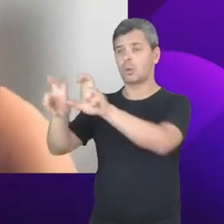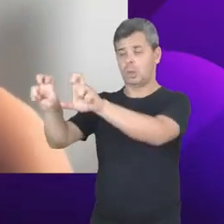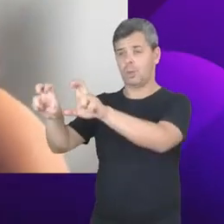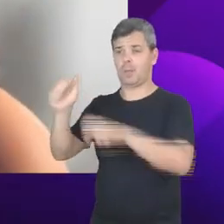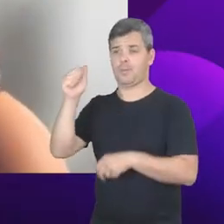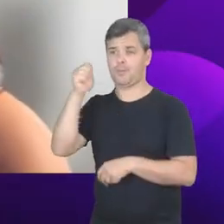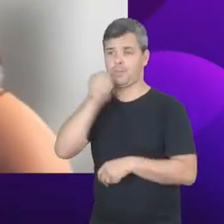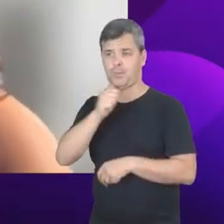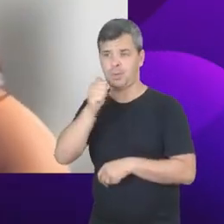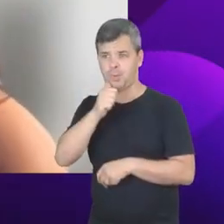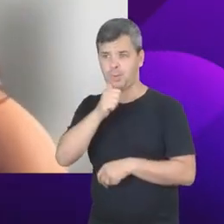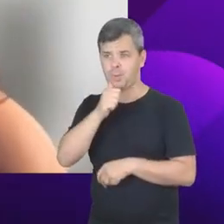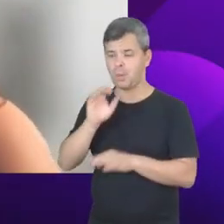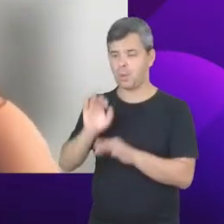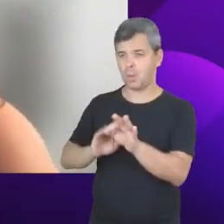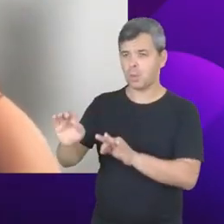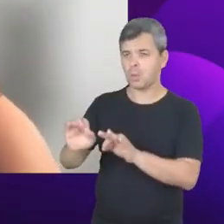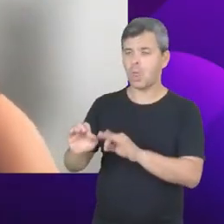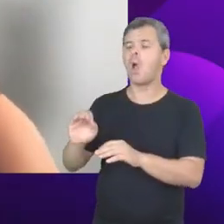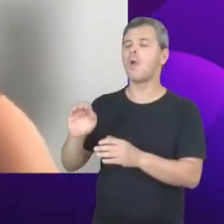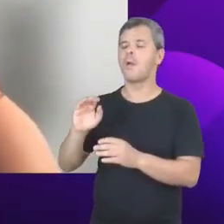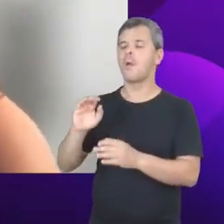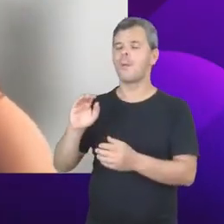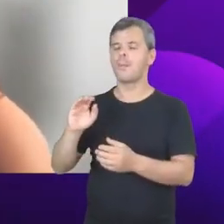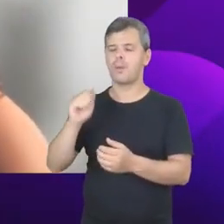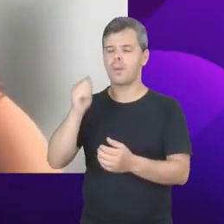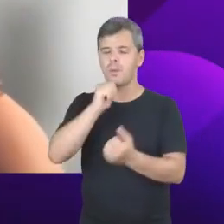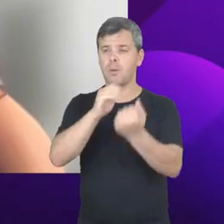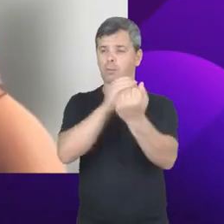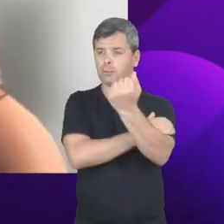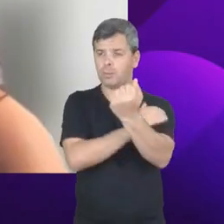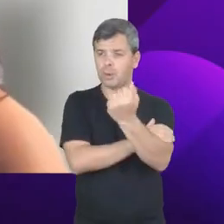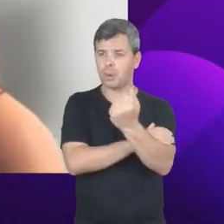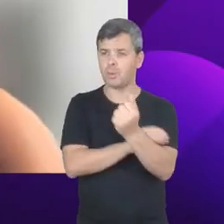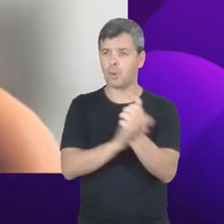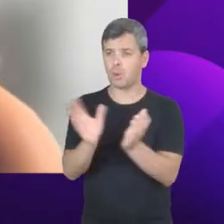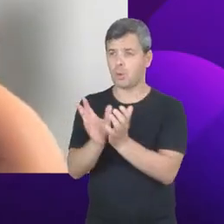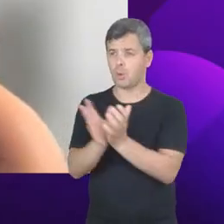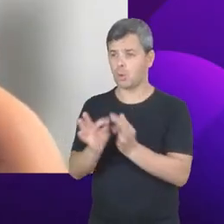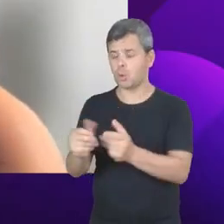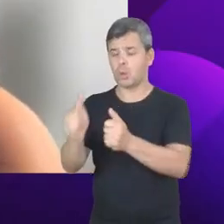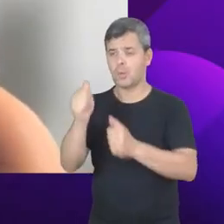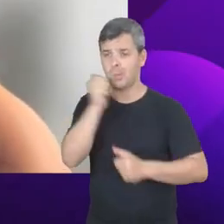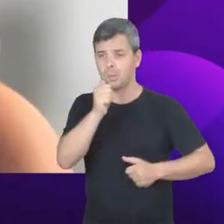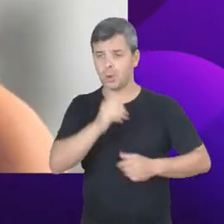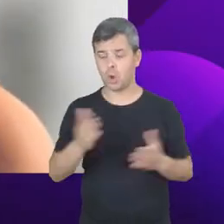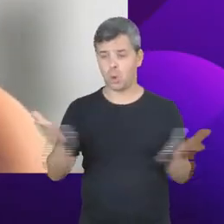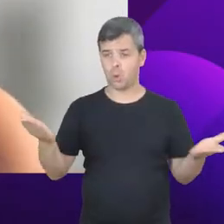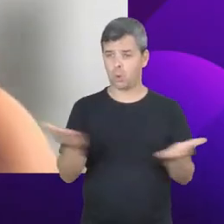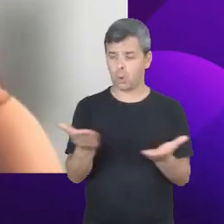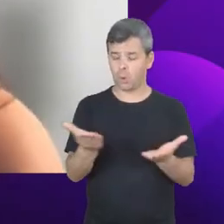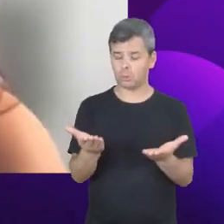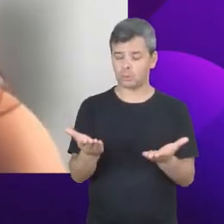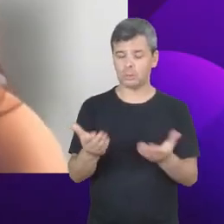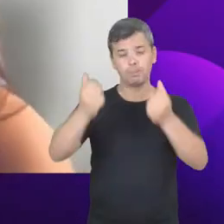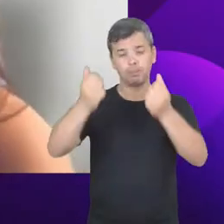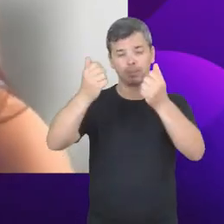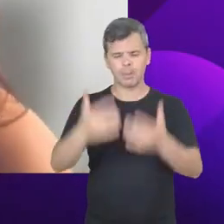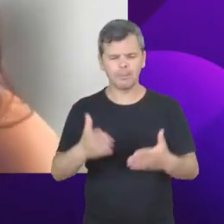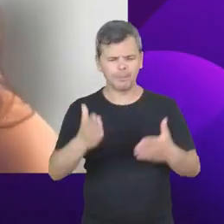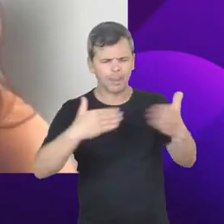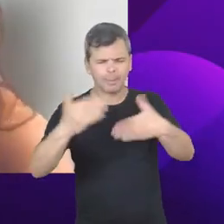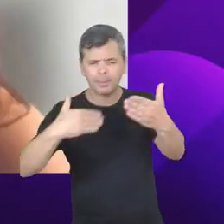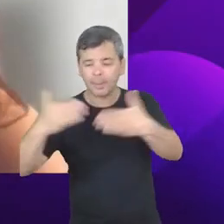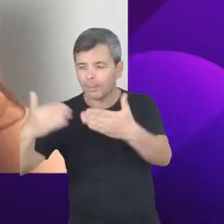mulheres, das organizações feministas, representando o coletivo Para Todas. E hoje estou aqui para conversar